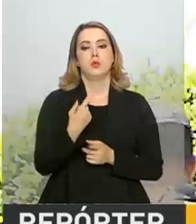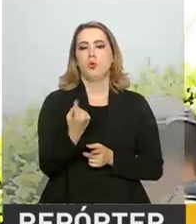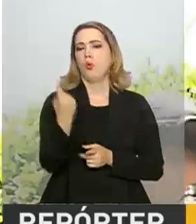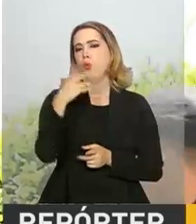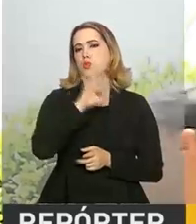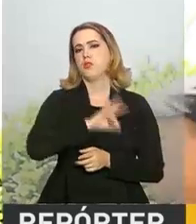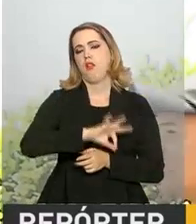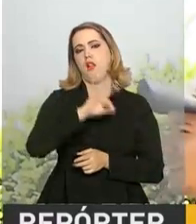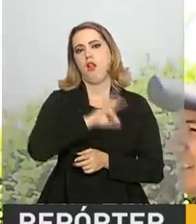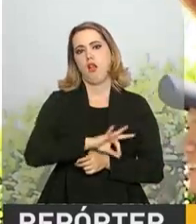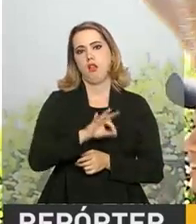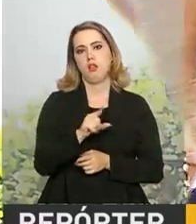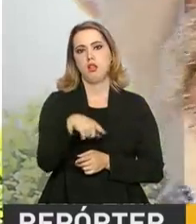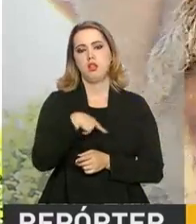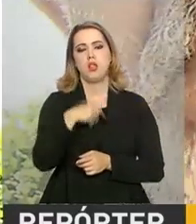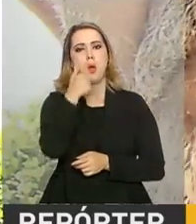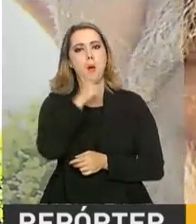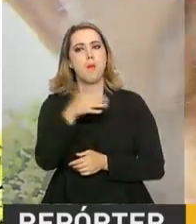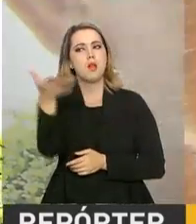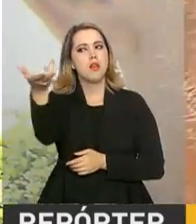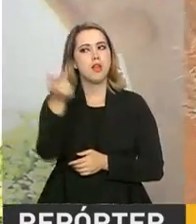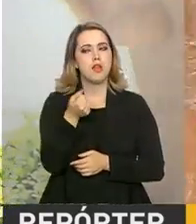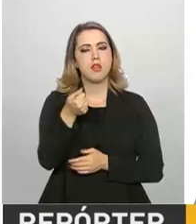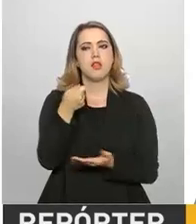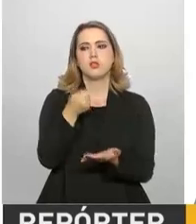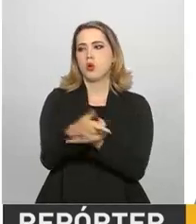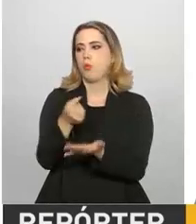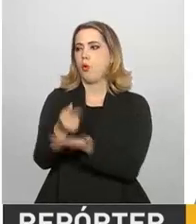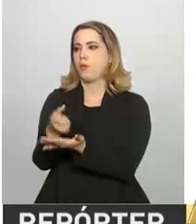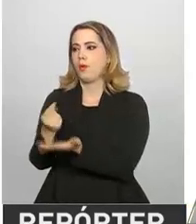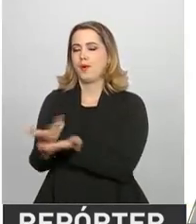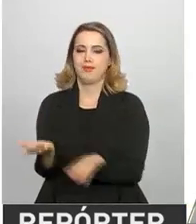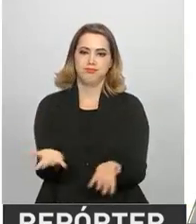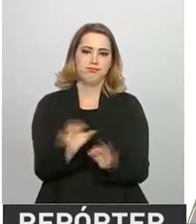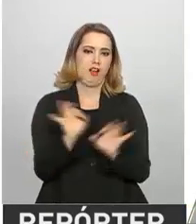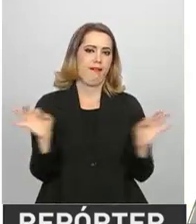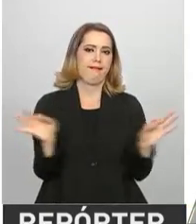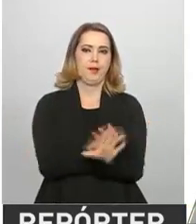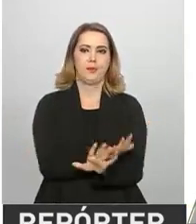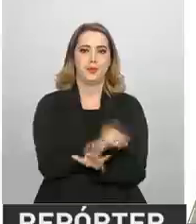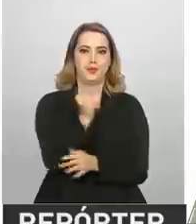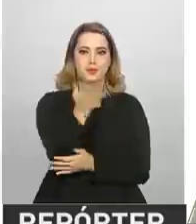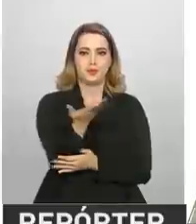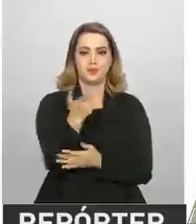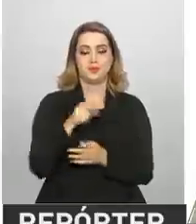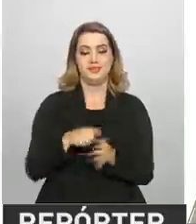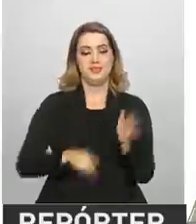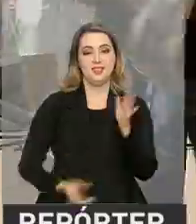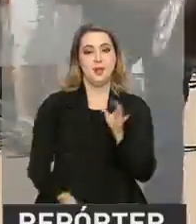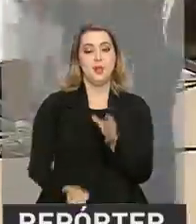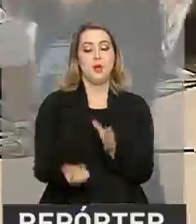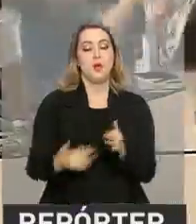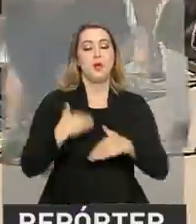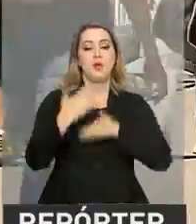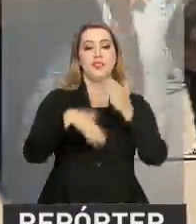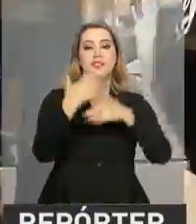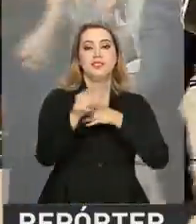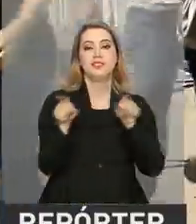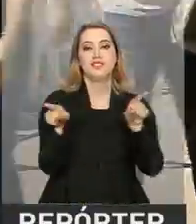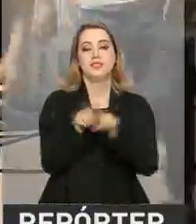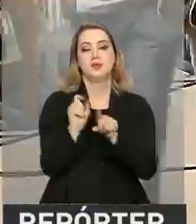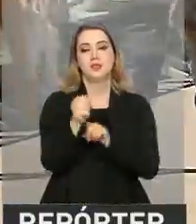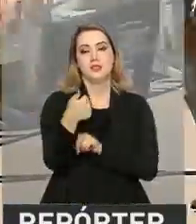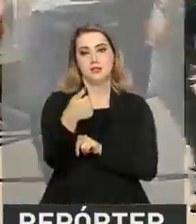salário, né? O salário é a mulher que recebe para fazer as compras. Um levantamento feito pelo Banco Central mostrou que 70%